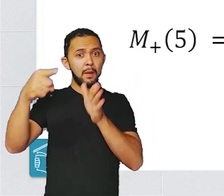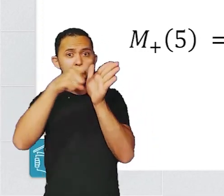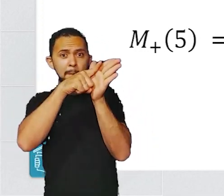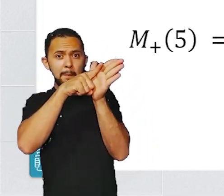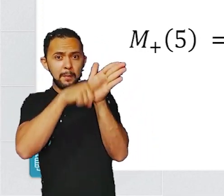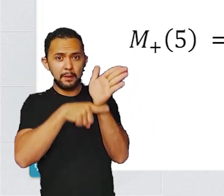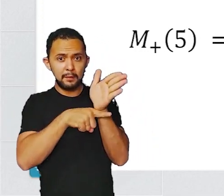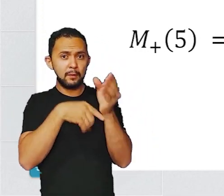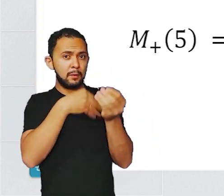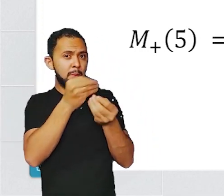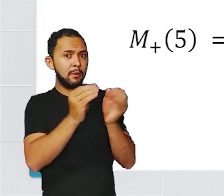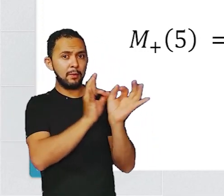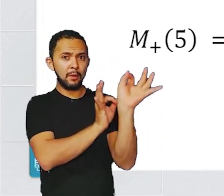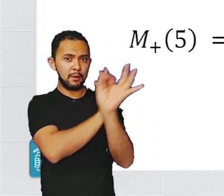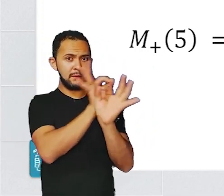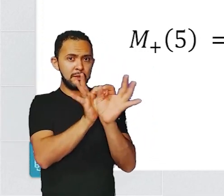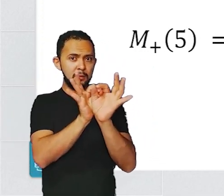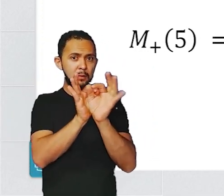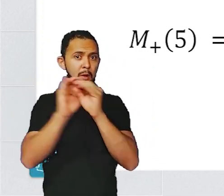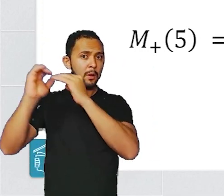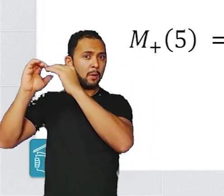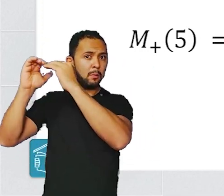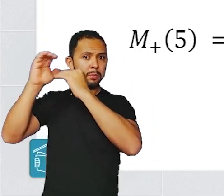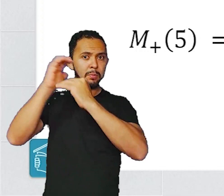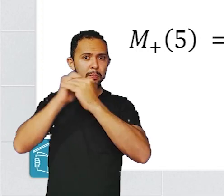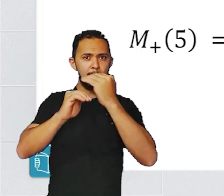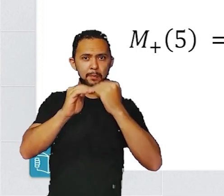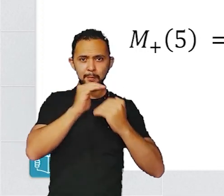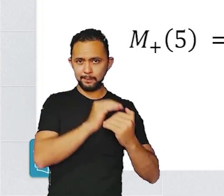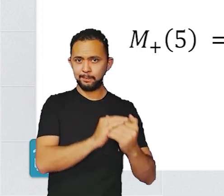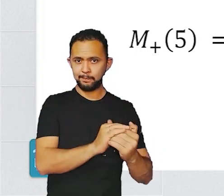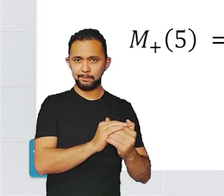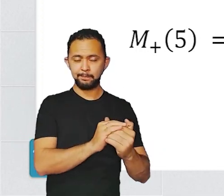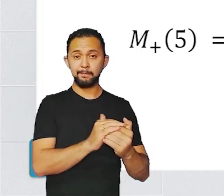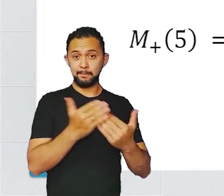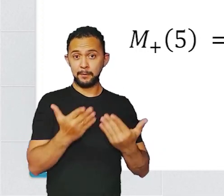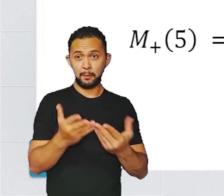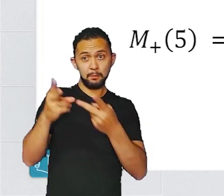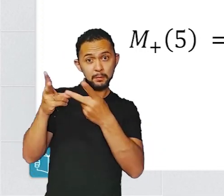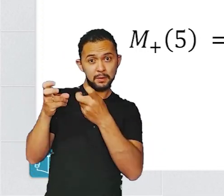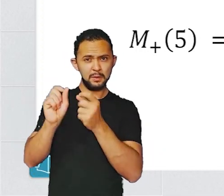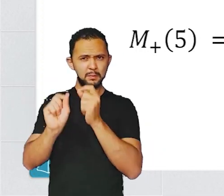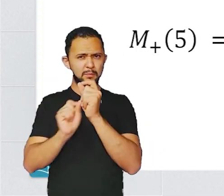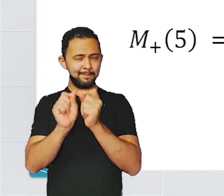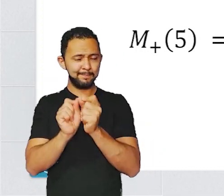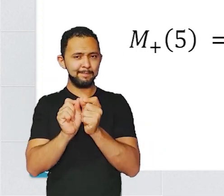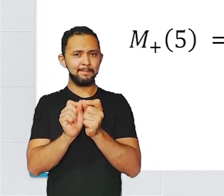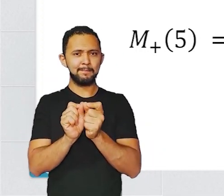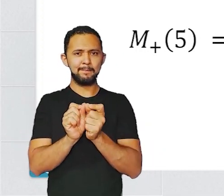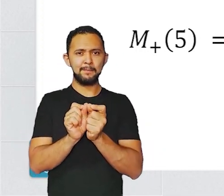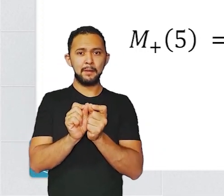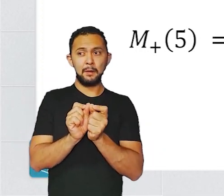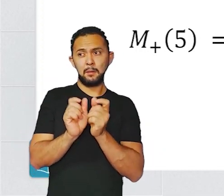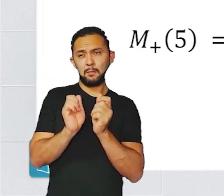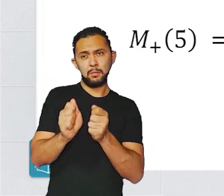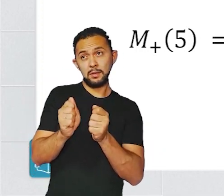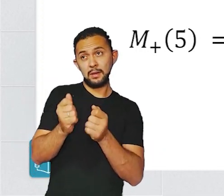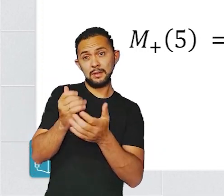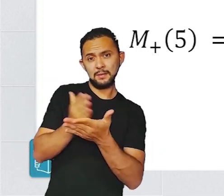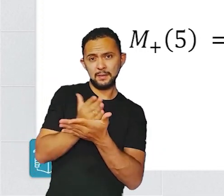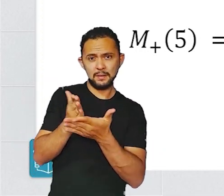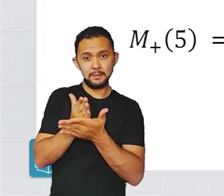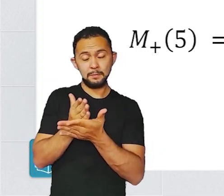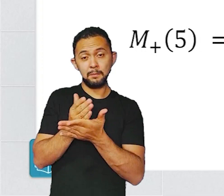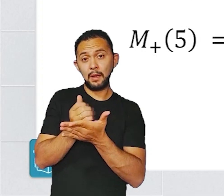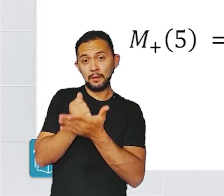ordem decrescente, ou seja, do maior para o menor. Então, aí tem uma observaçãozinha que talvez possa ser útil para vocês.